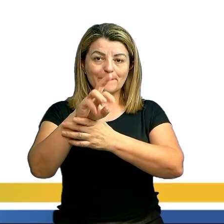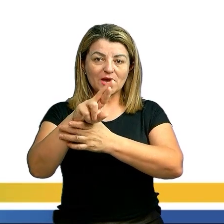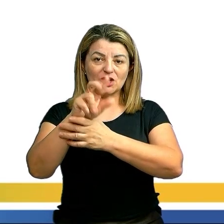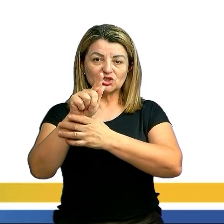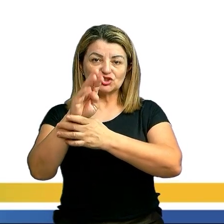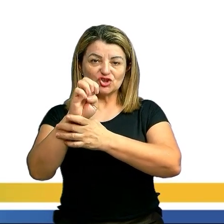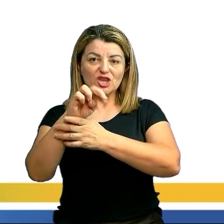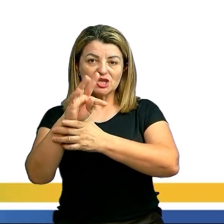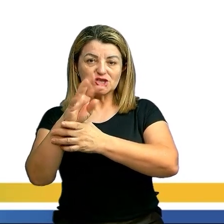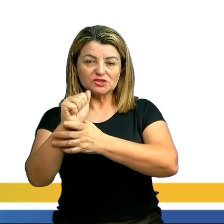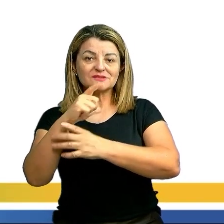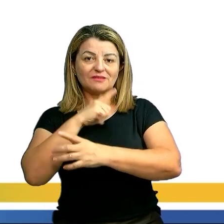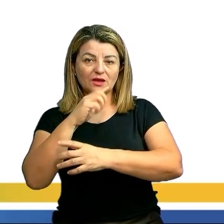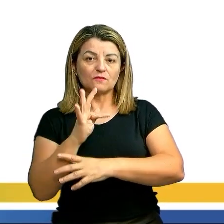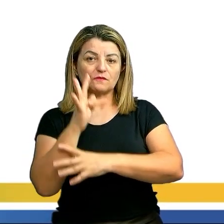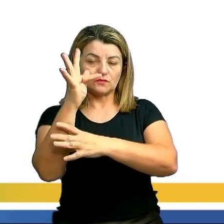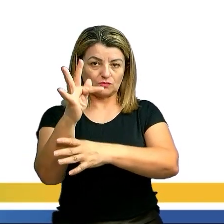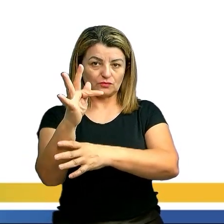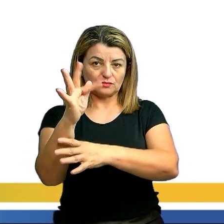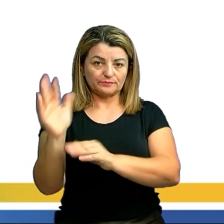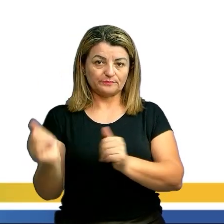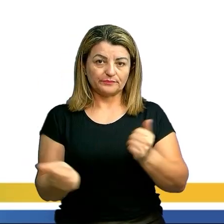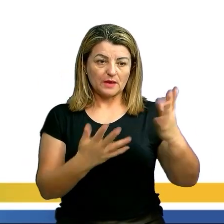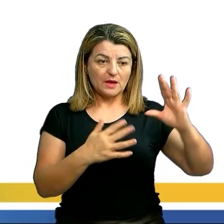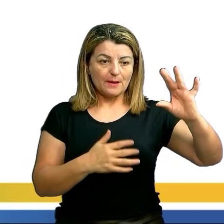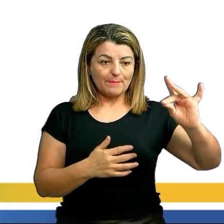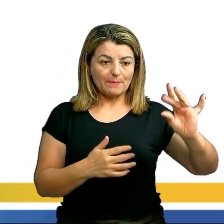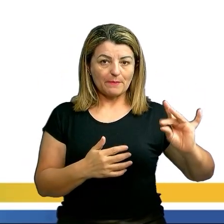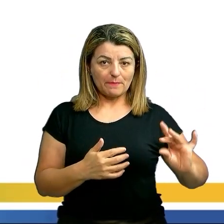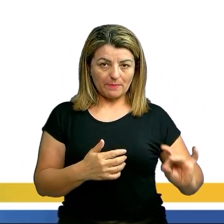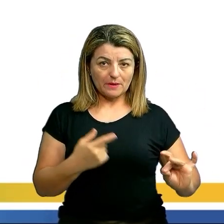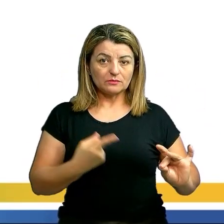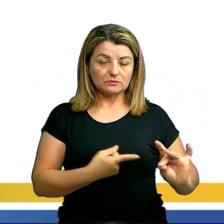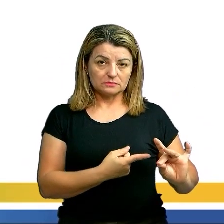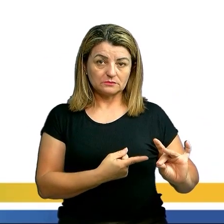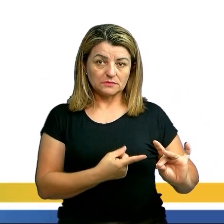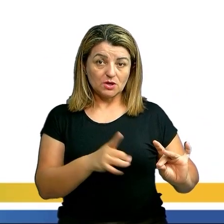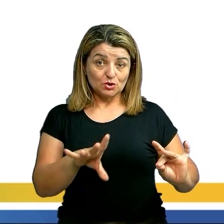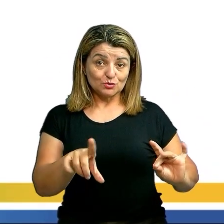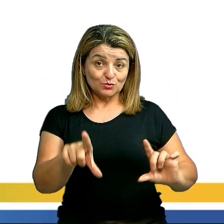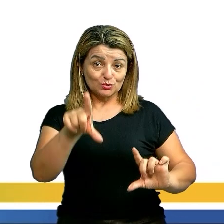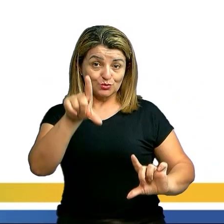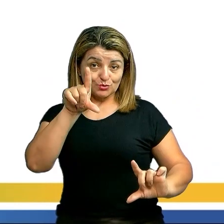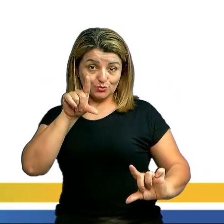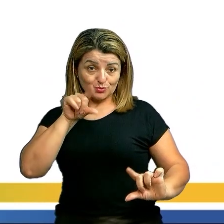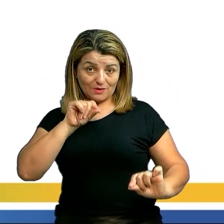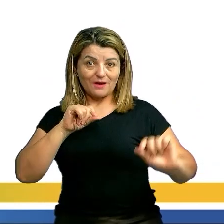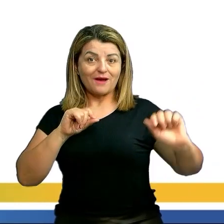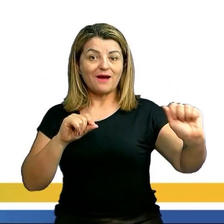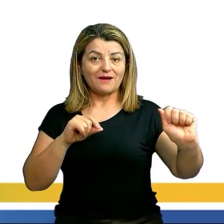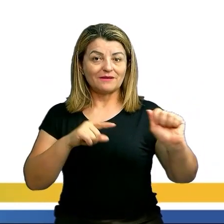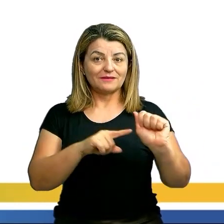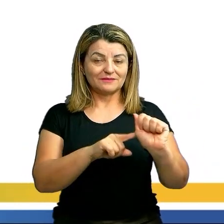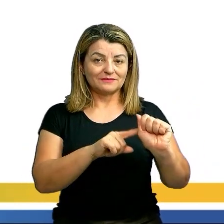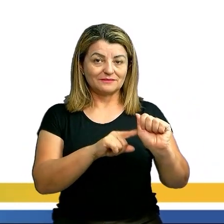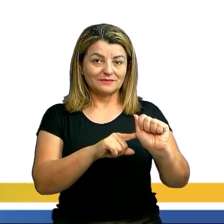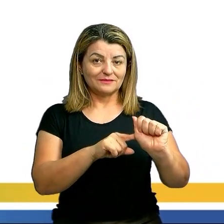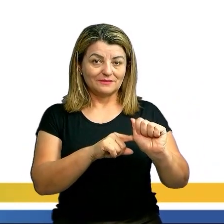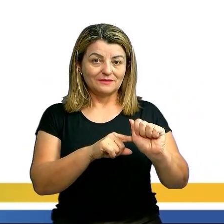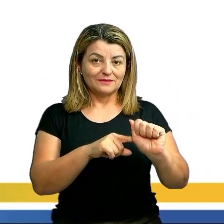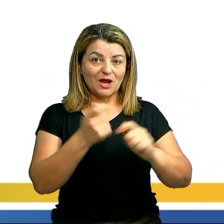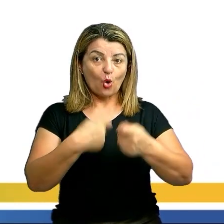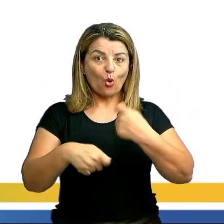que dentre as questões que estão sendo mostradas, a gente só poderia responder a letra A, né?